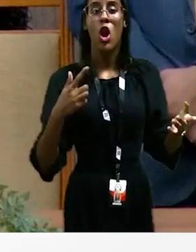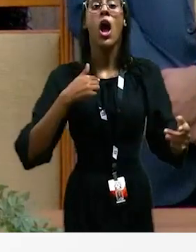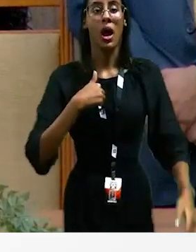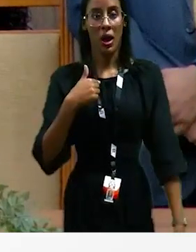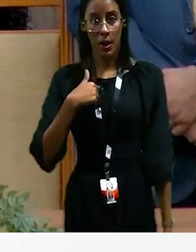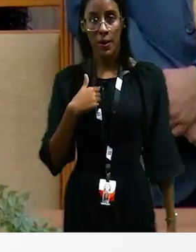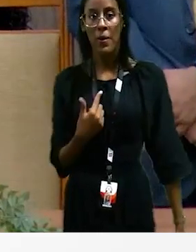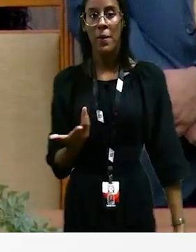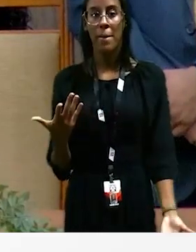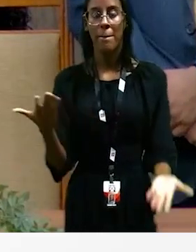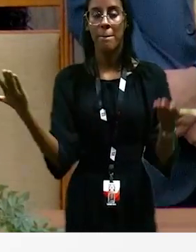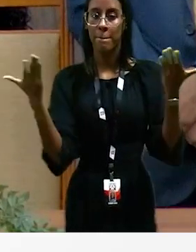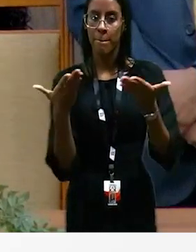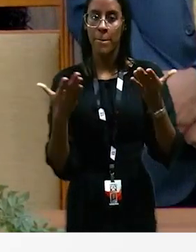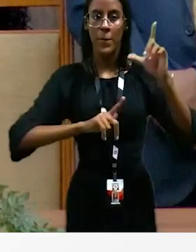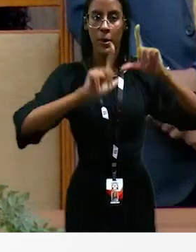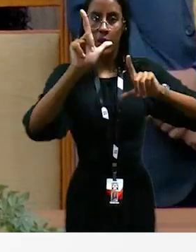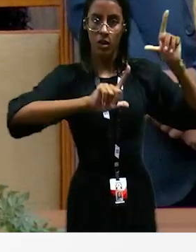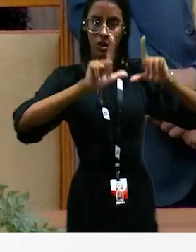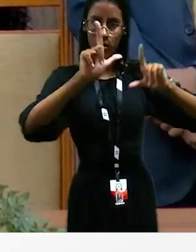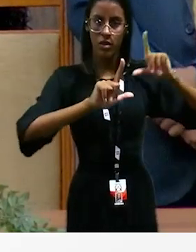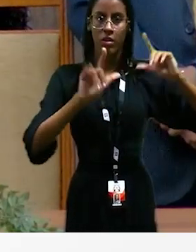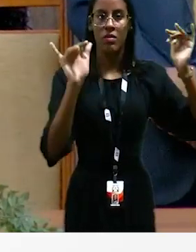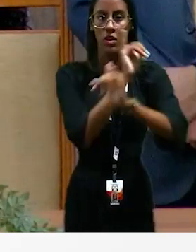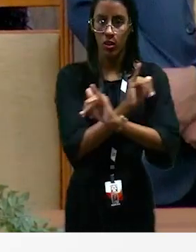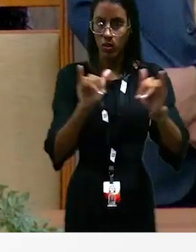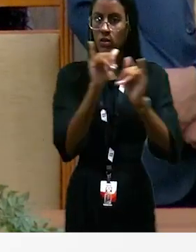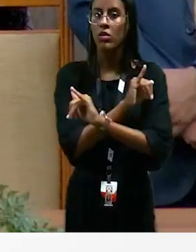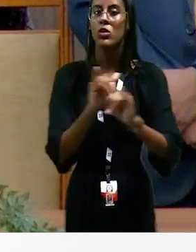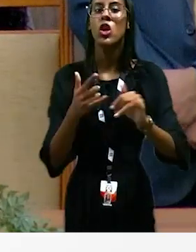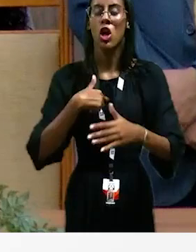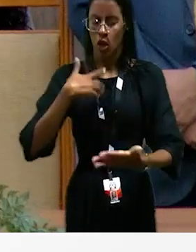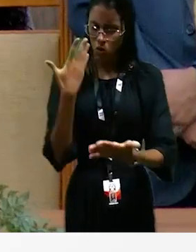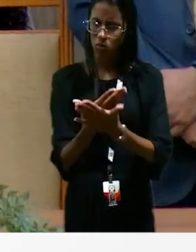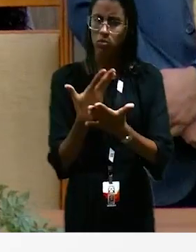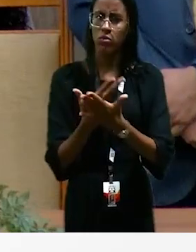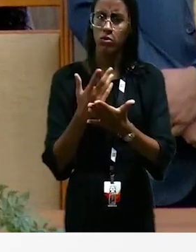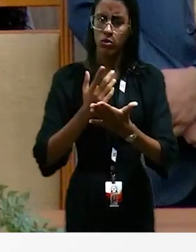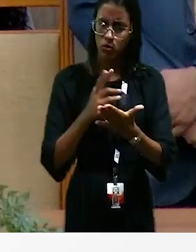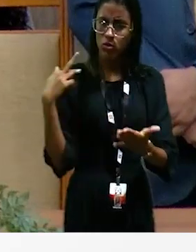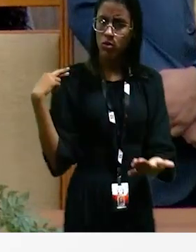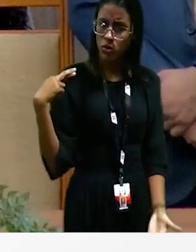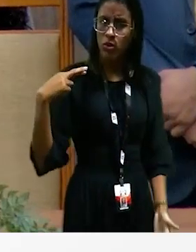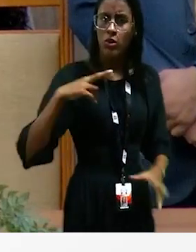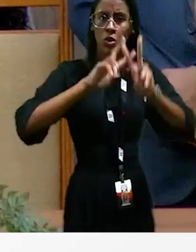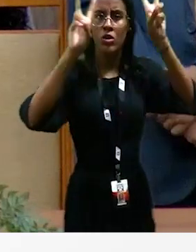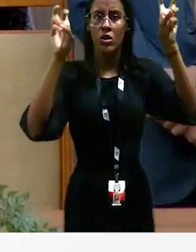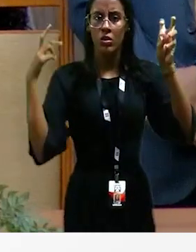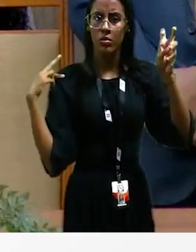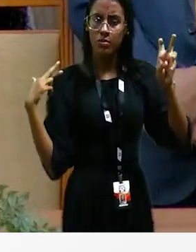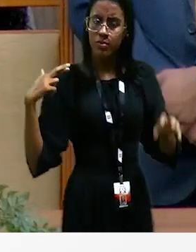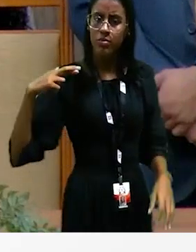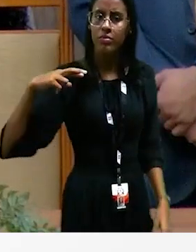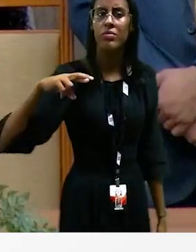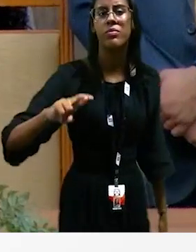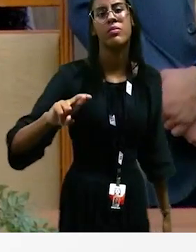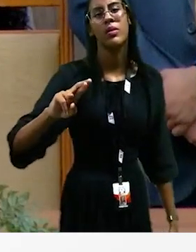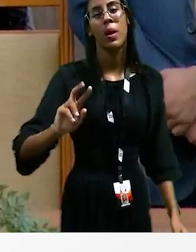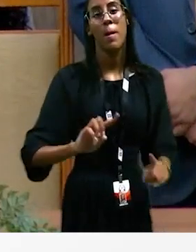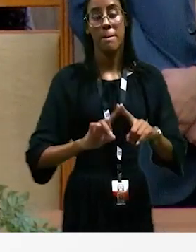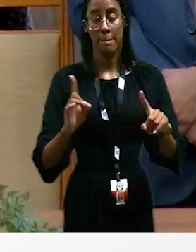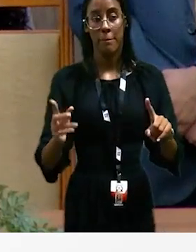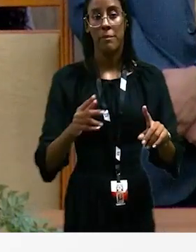essas crenças e as tradições religiosas mas as pessoas sabem fora desse particular que existem